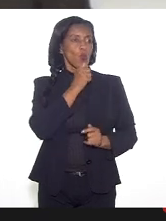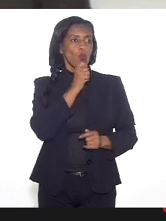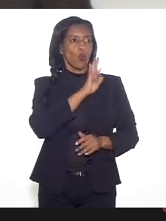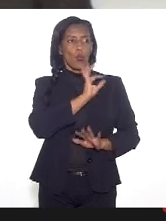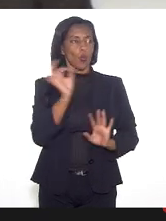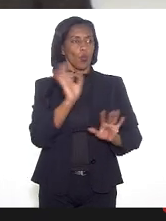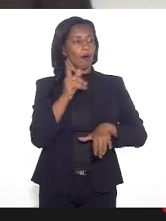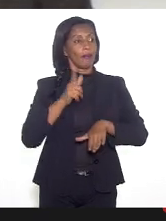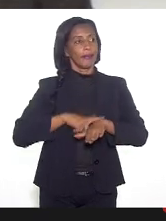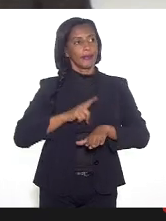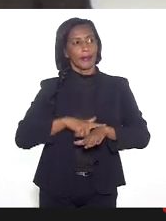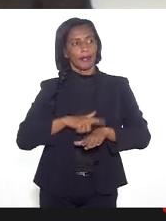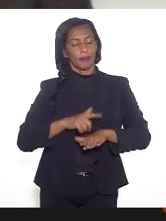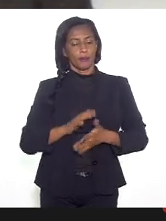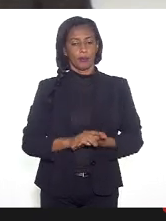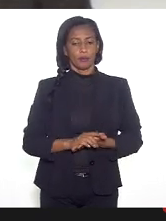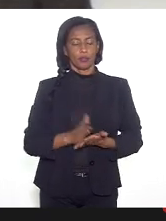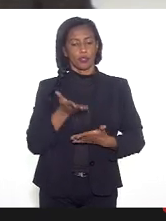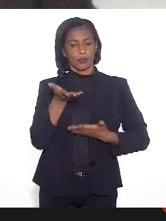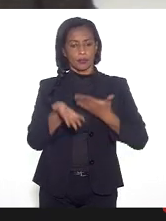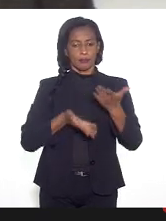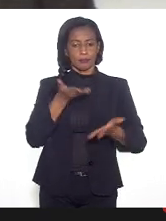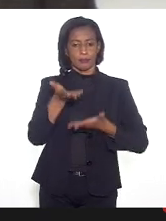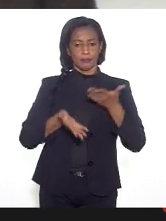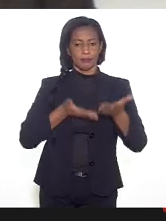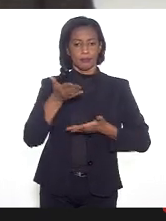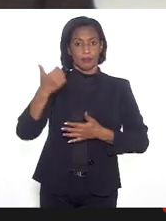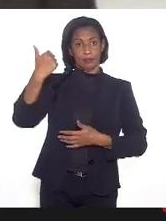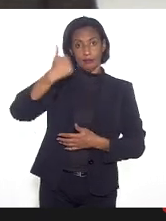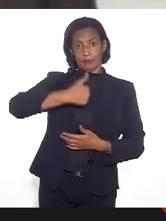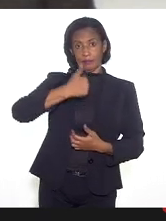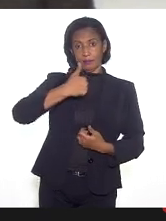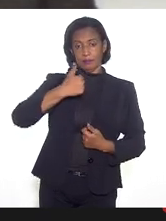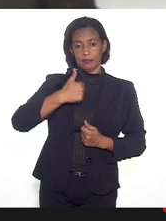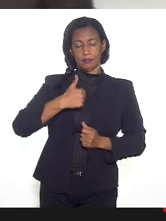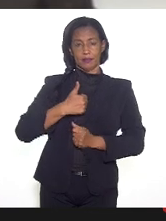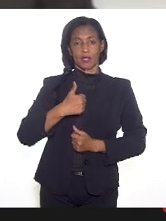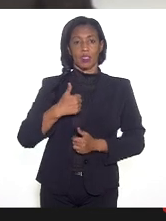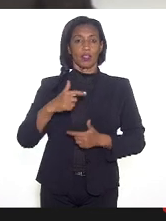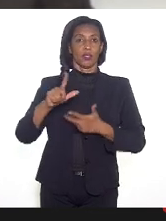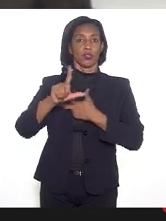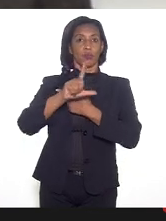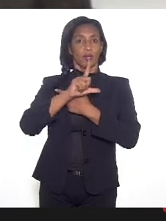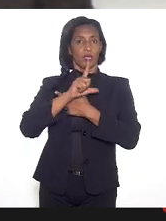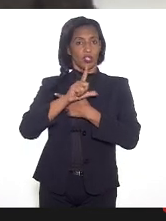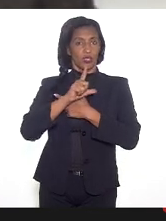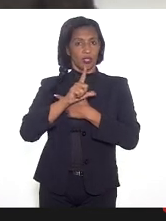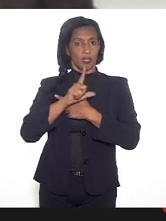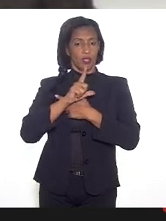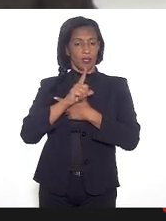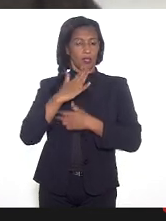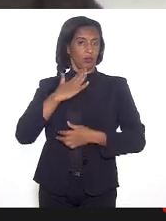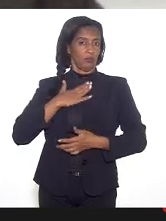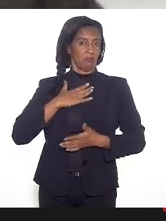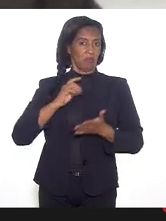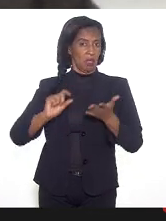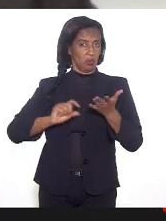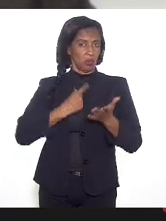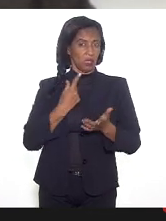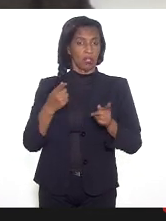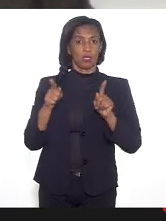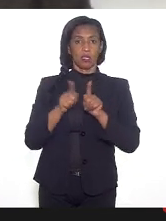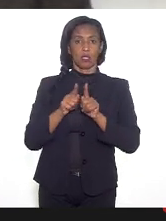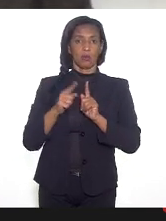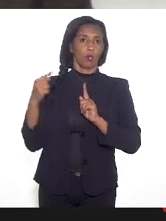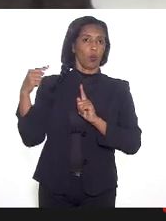tempo de tratar, em primeiro lugar, de uma indicação legislativa de minha autoria, que também é objeto